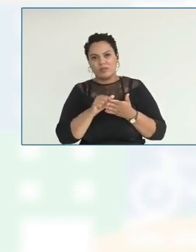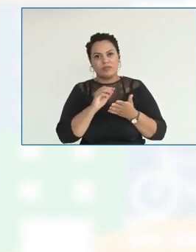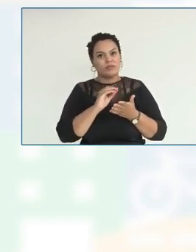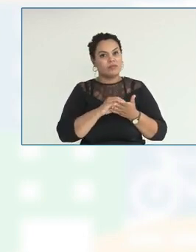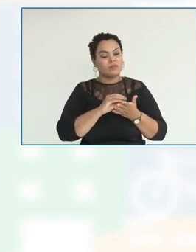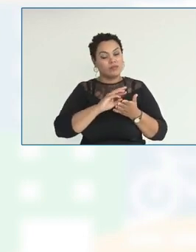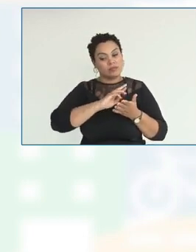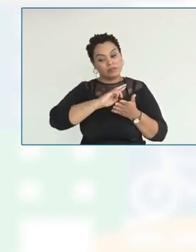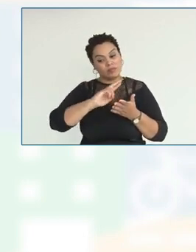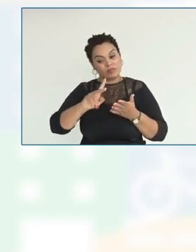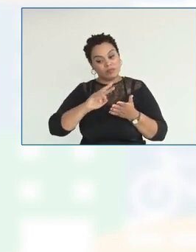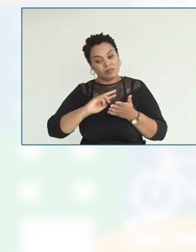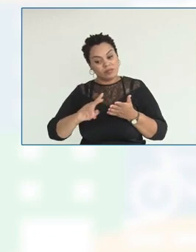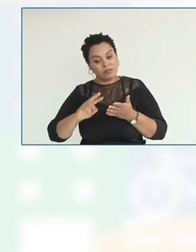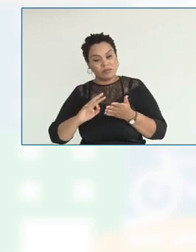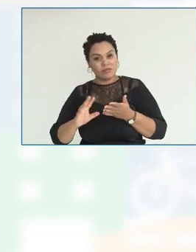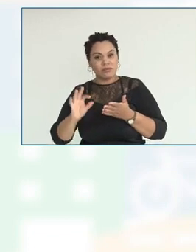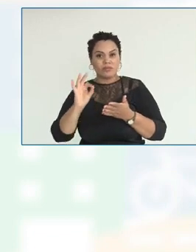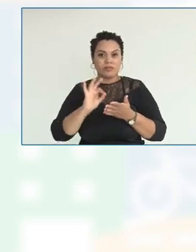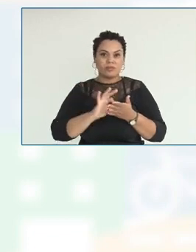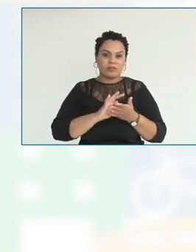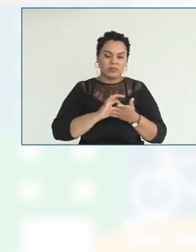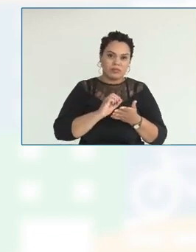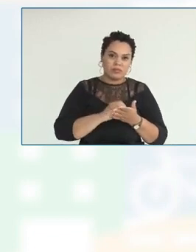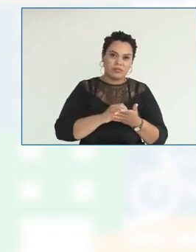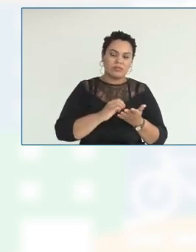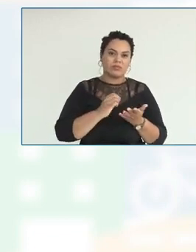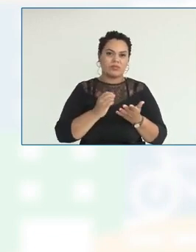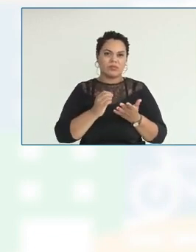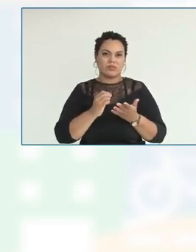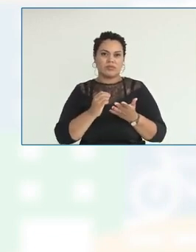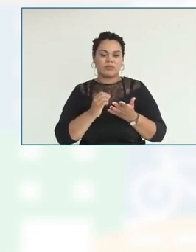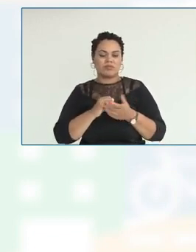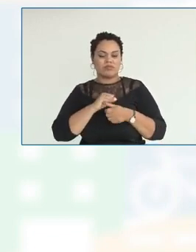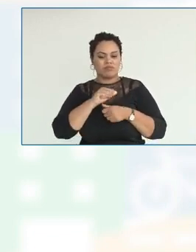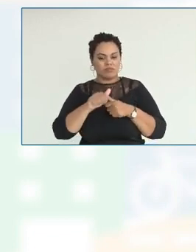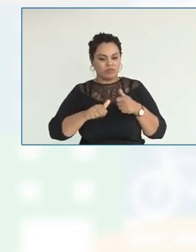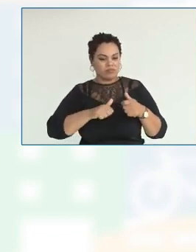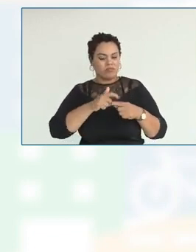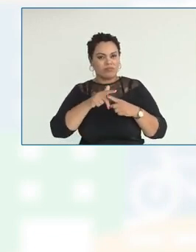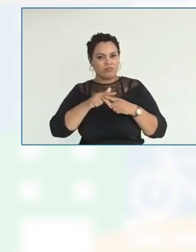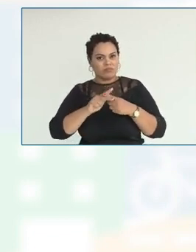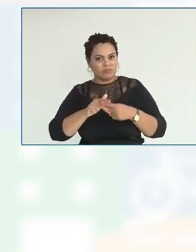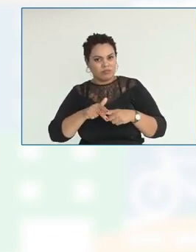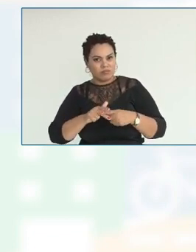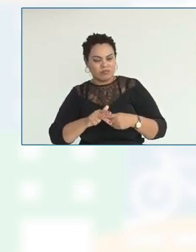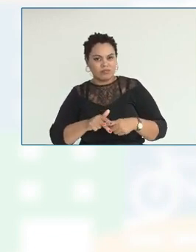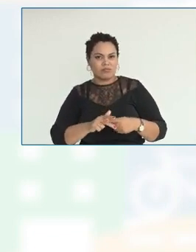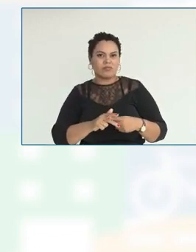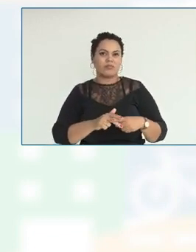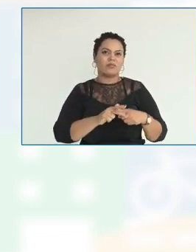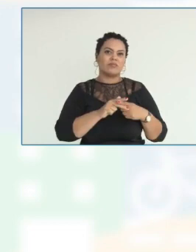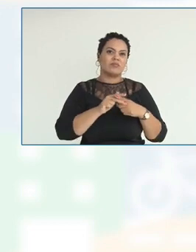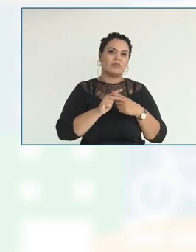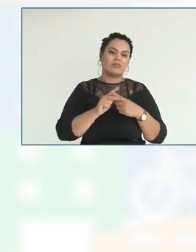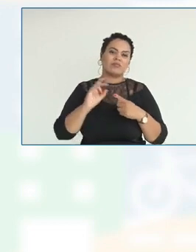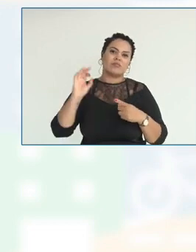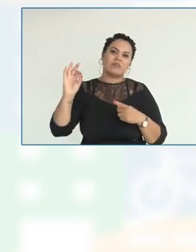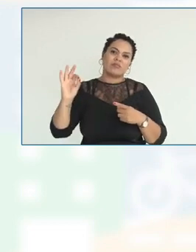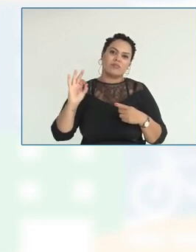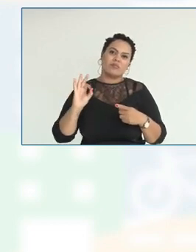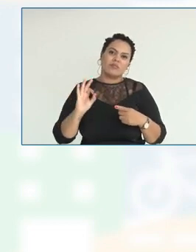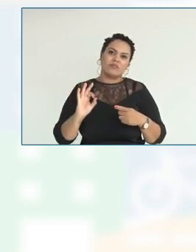e aí nós passamos uma orientação para os interlocutores e eles vão seguir a nossa orientação e esse percentual de